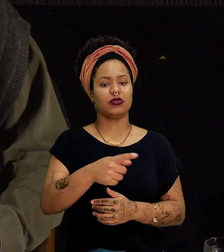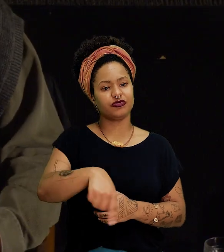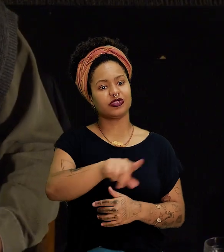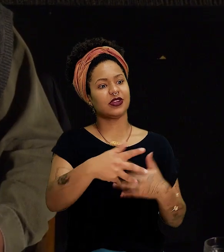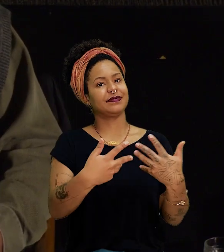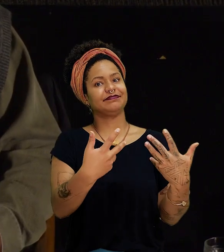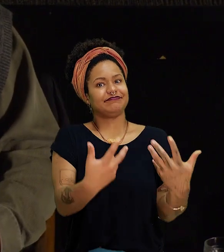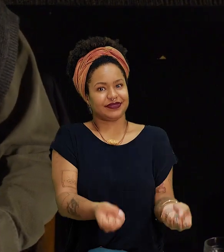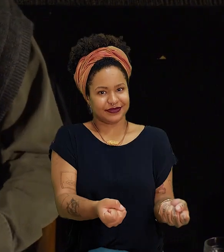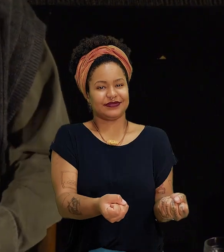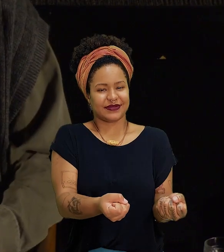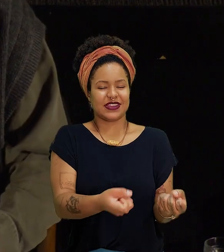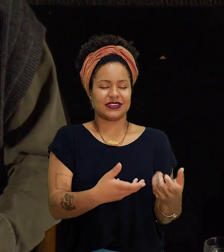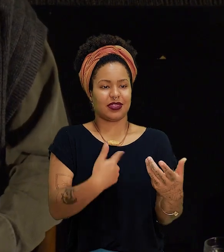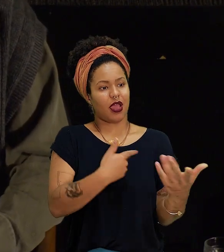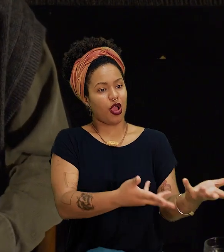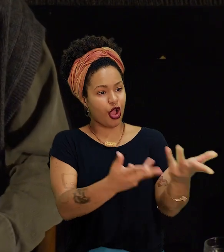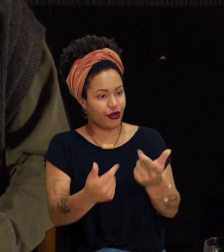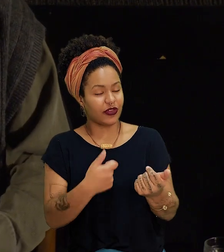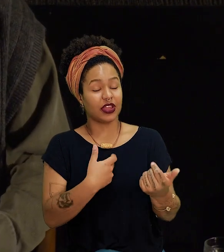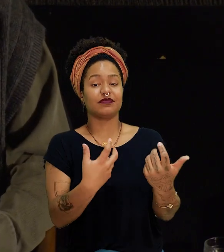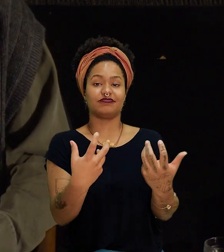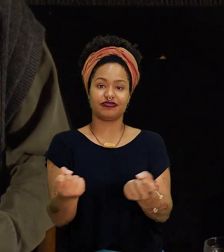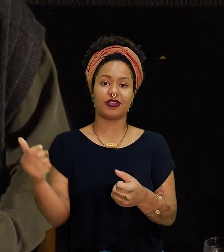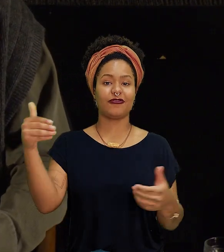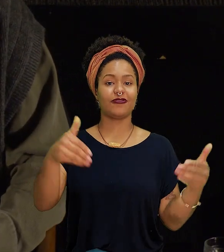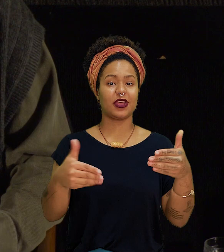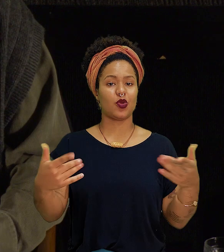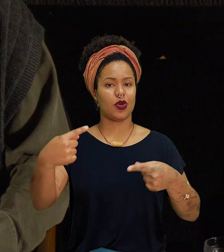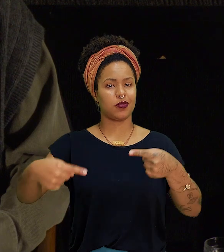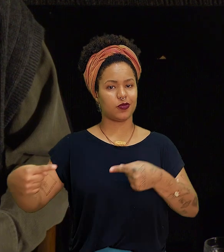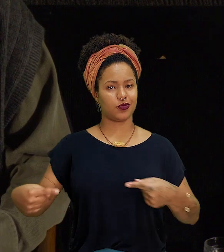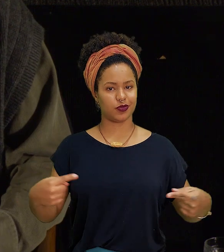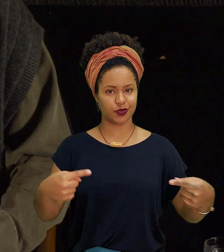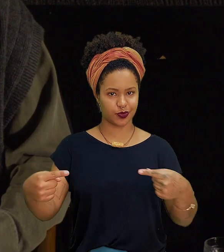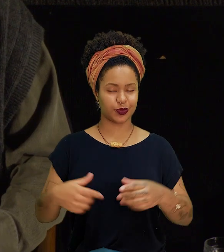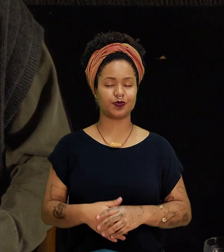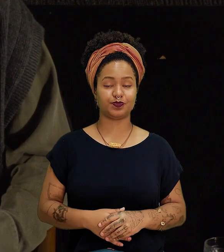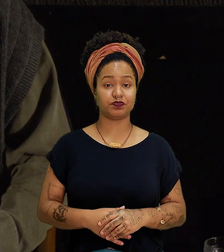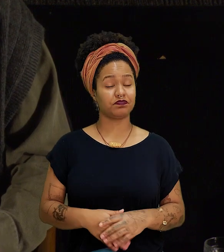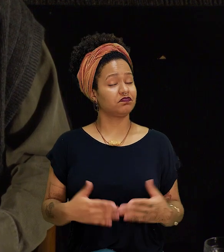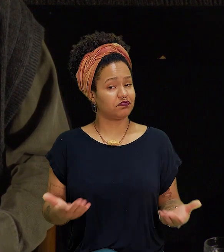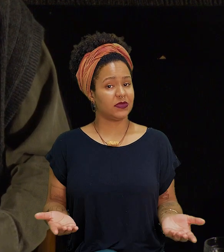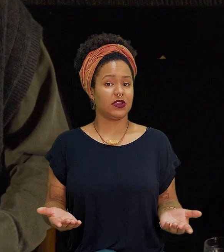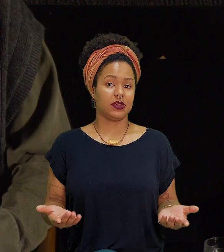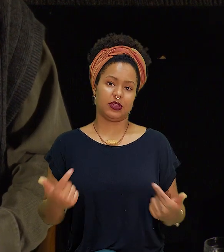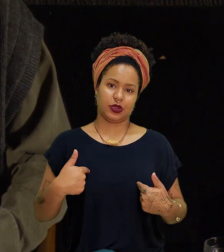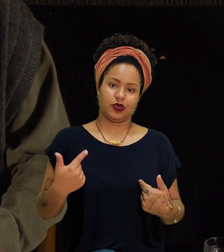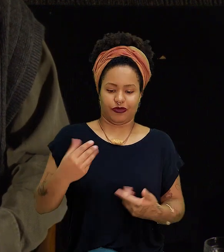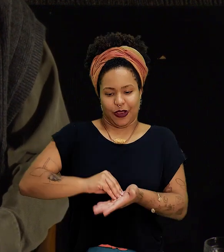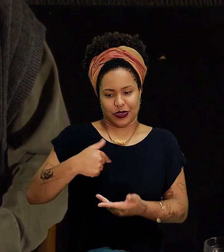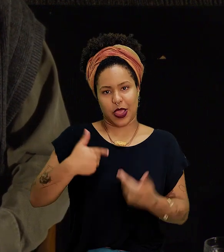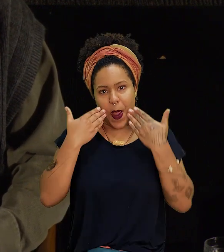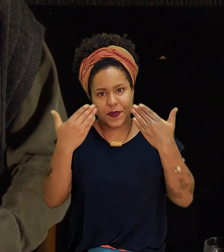vocês receberam e que aceitaram para vir nesse debate. E